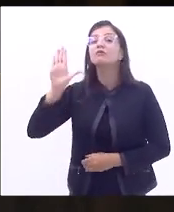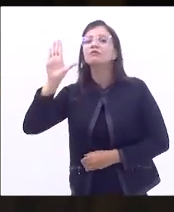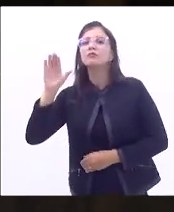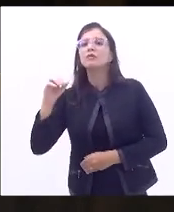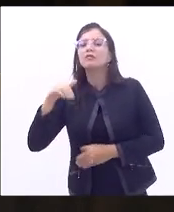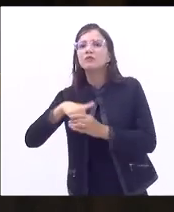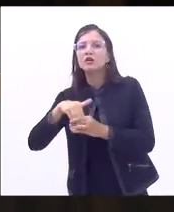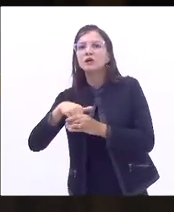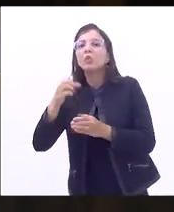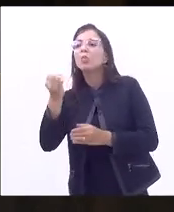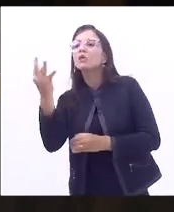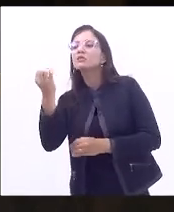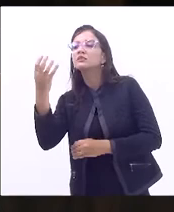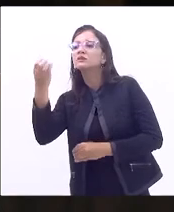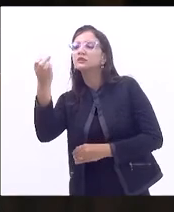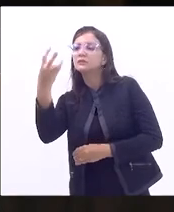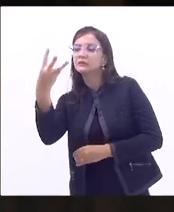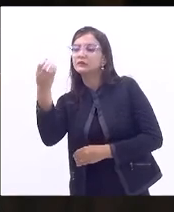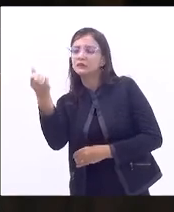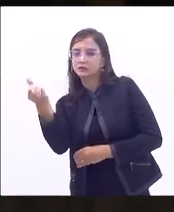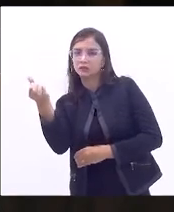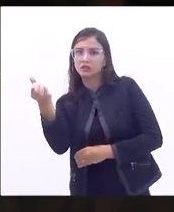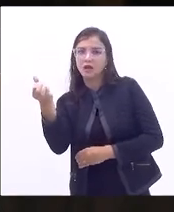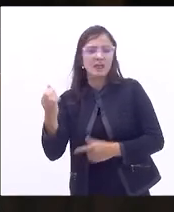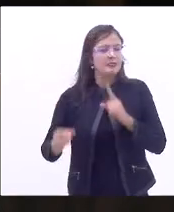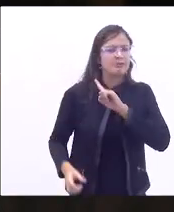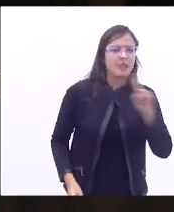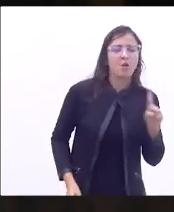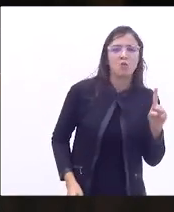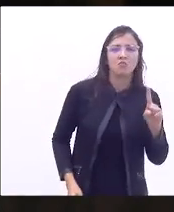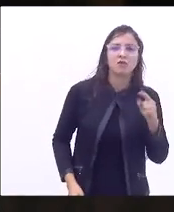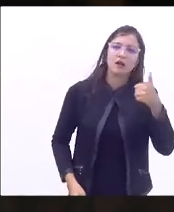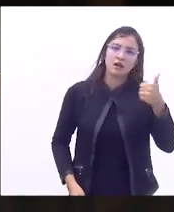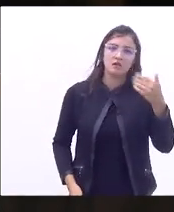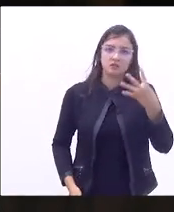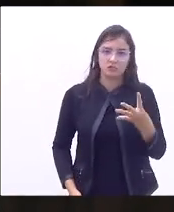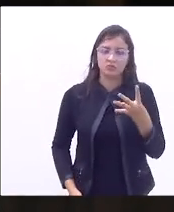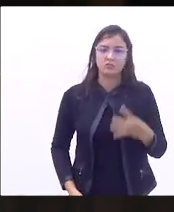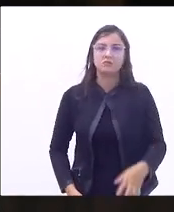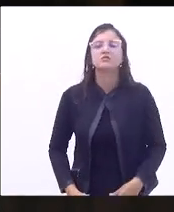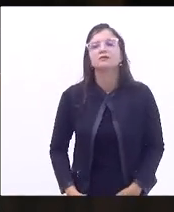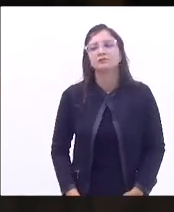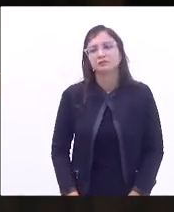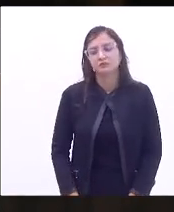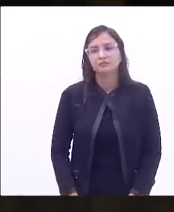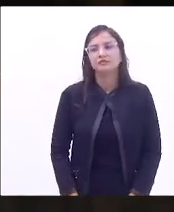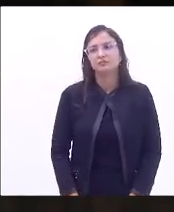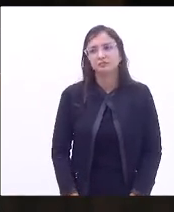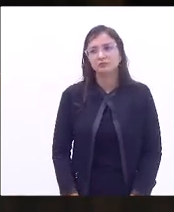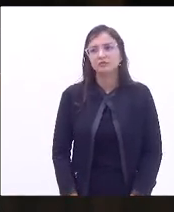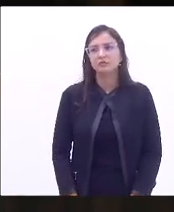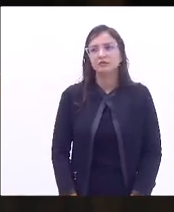nãos. Matéria original foi aprovada, salvo os destaques.